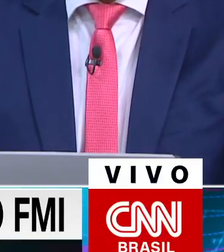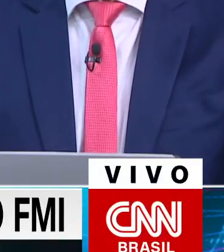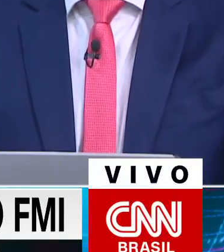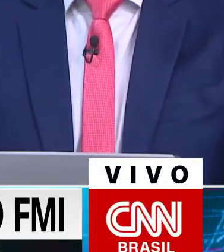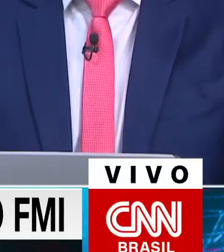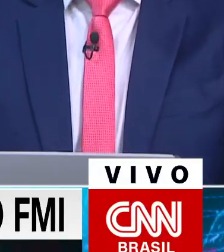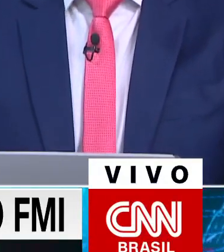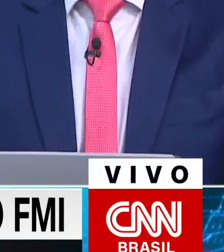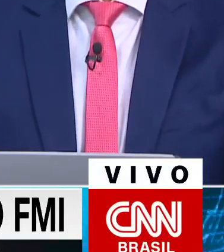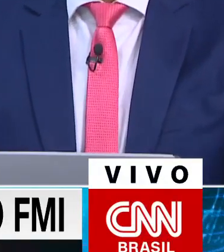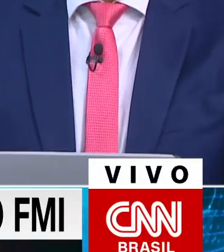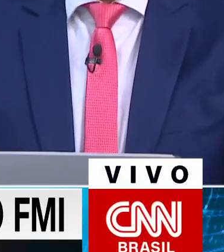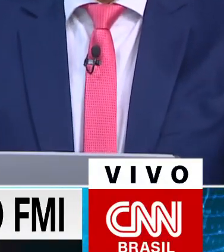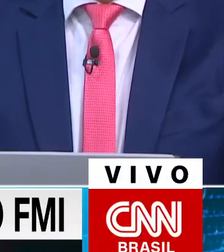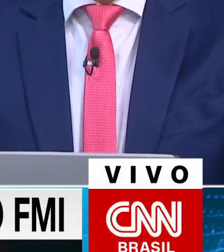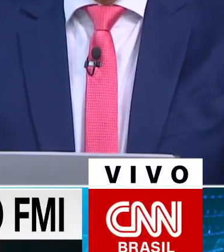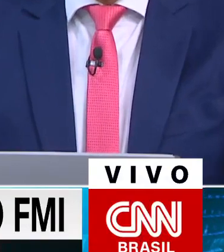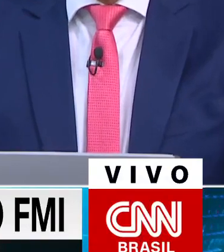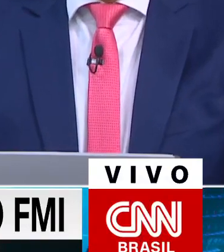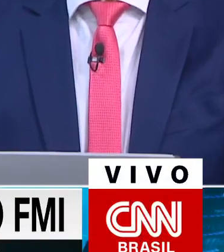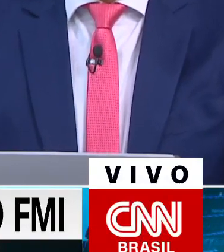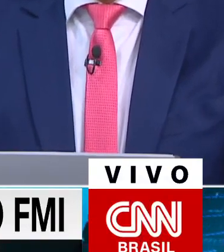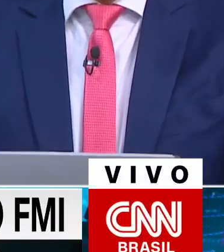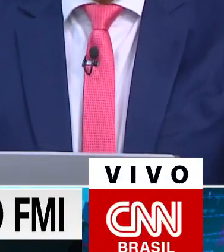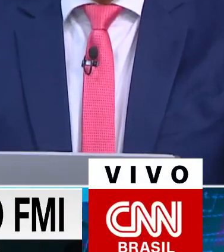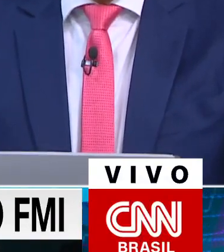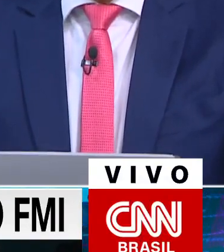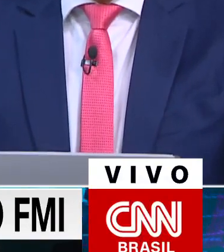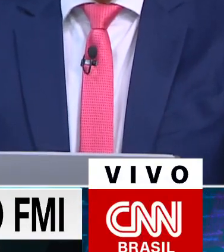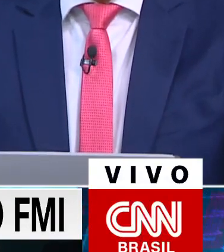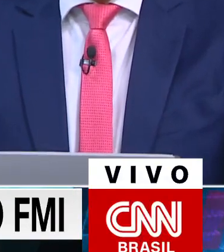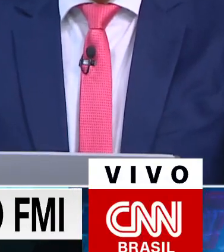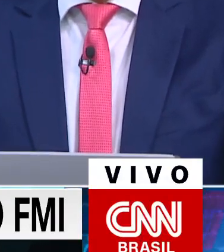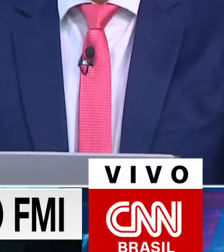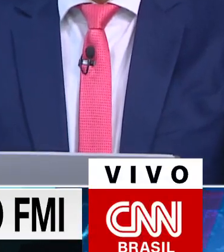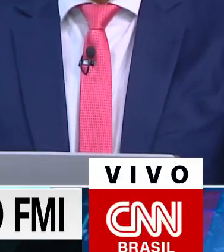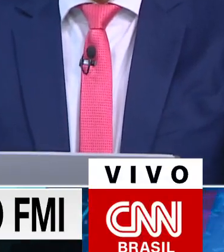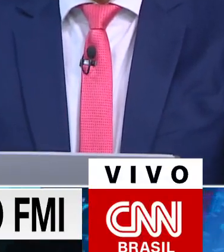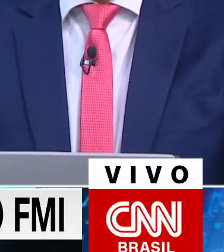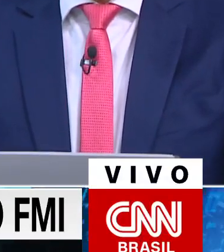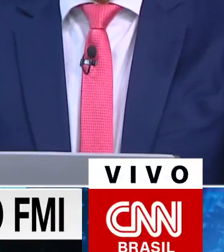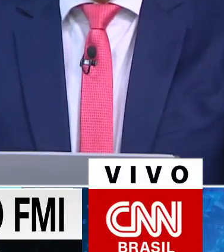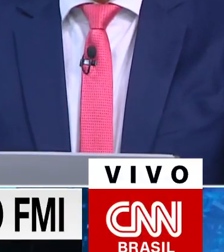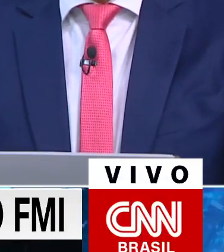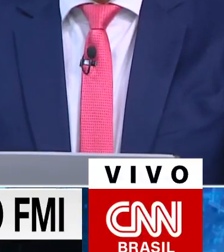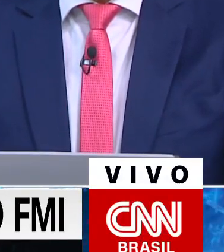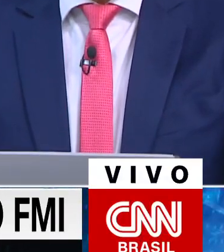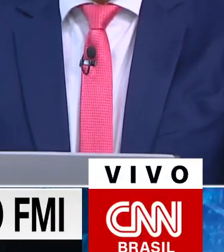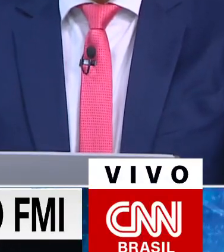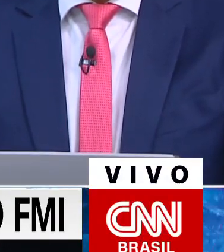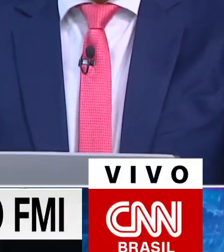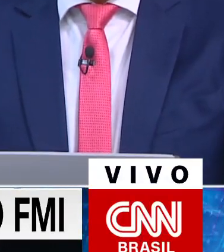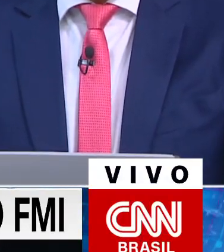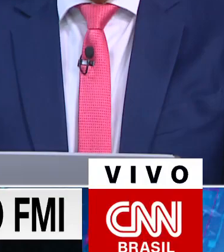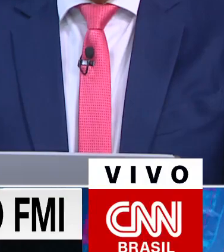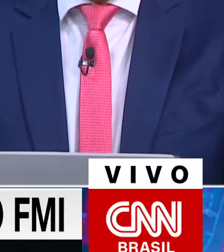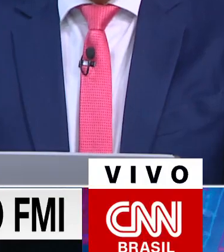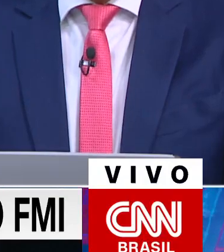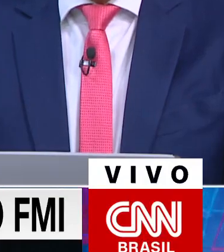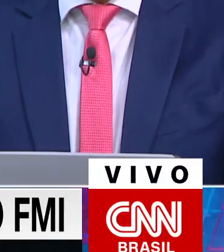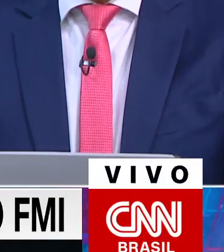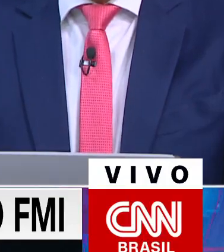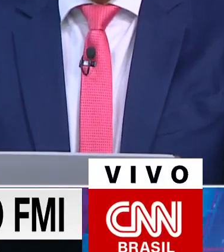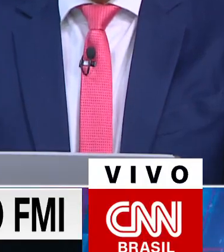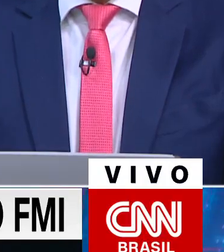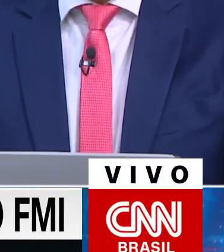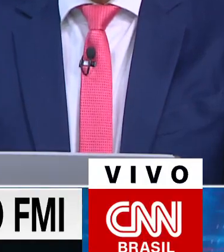juros mais altos, não só do que o FMI, mas do que os países que pertencem ao Acordo de Paris. A China não pertence ao Acordo de Paris, ela